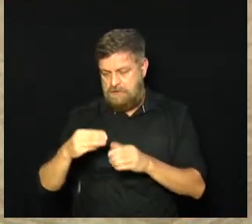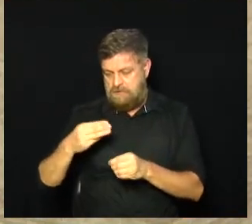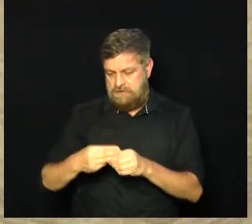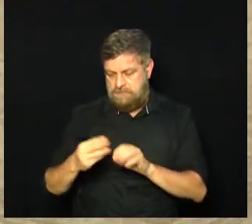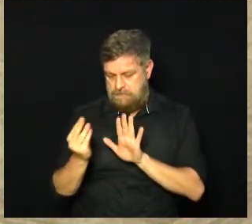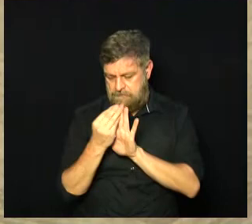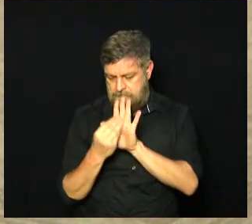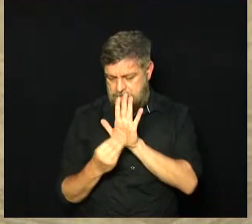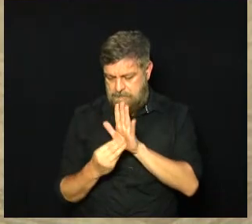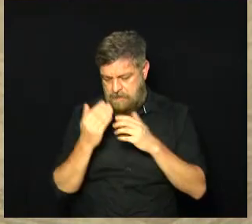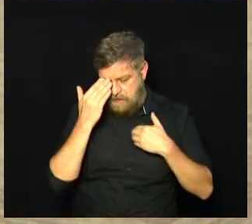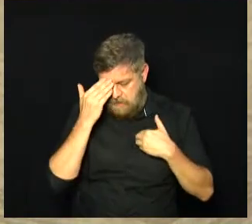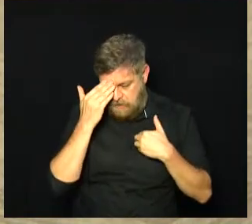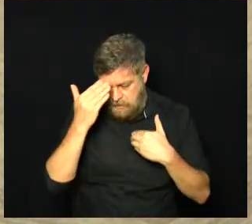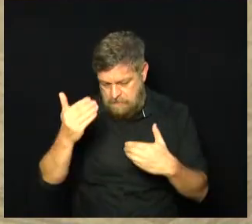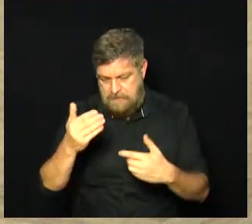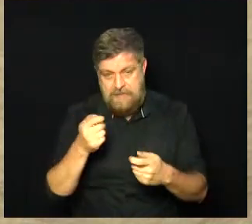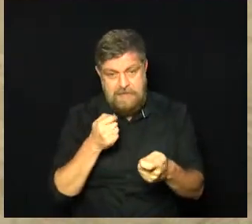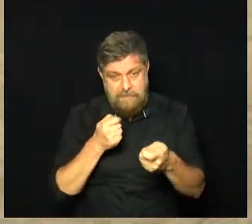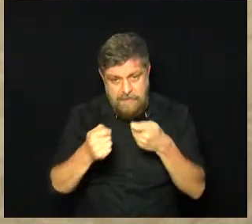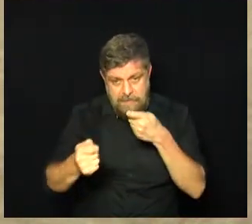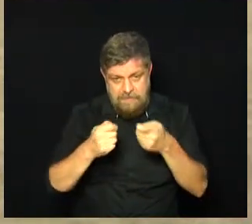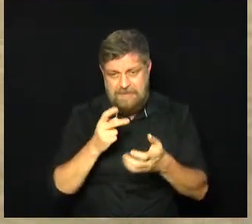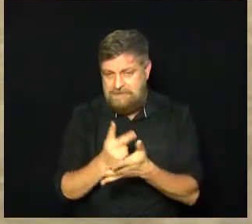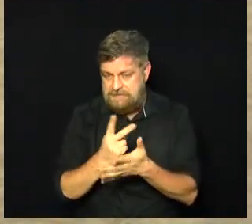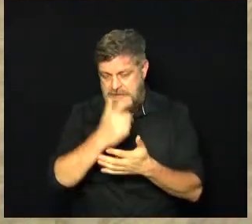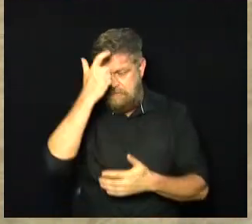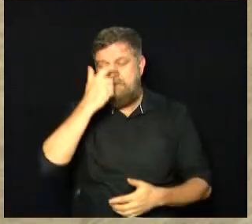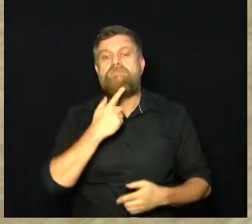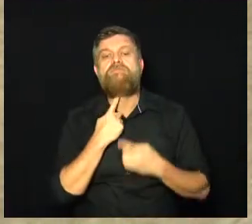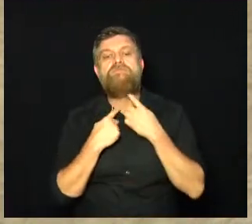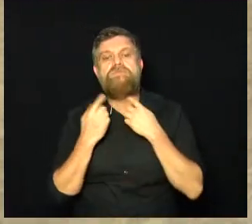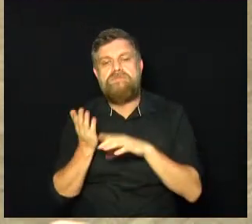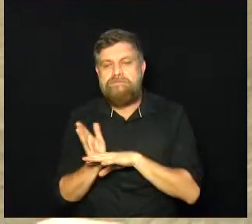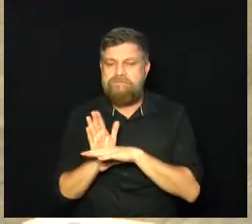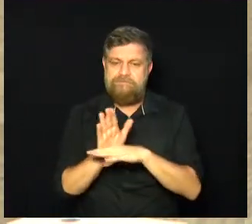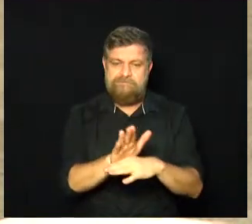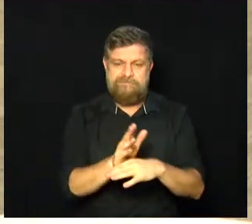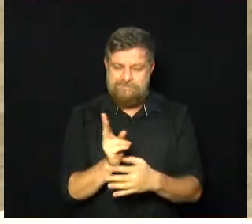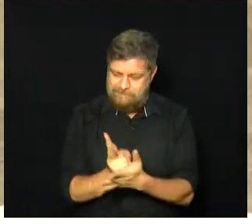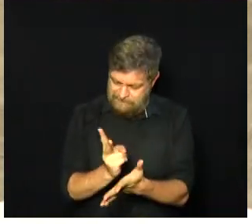obrigado pela entrevista. Eu que agradeço, sempre contem comigo, me chamem sempre que quiserem.